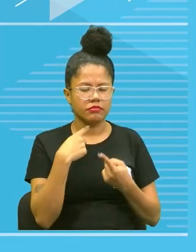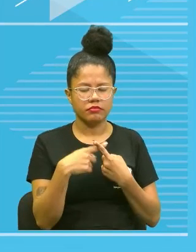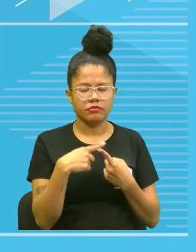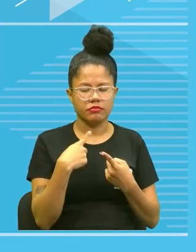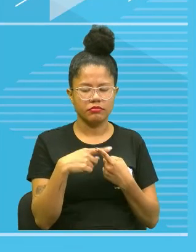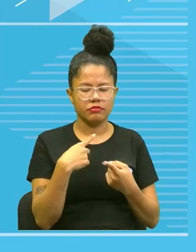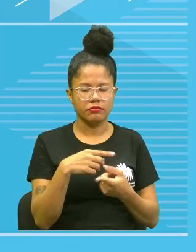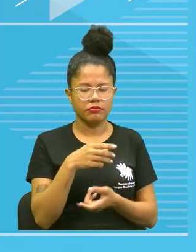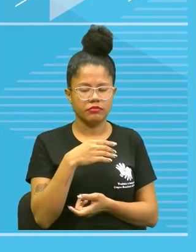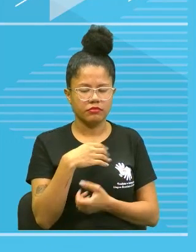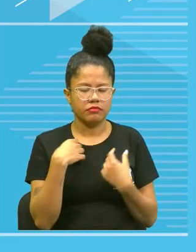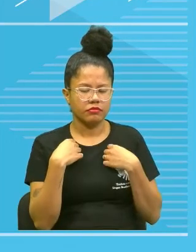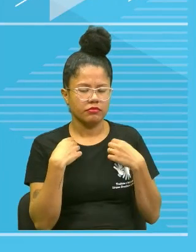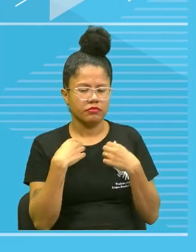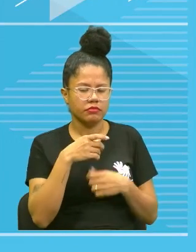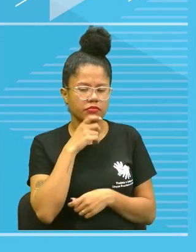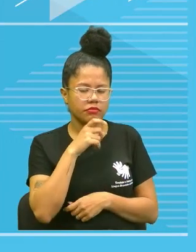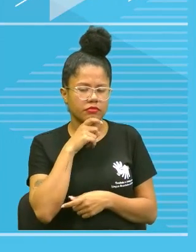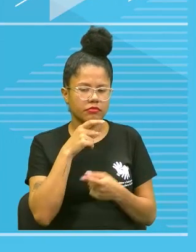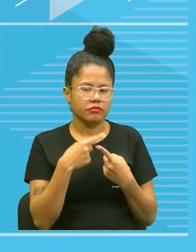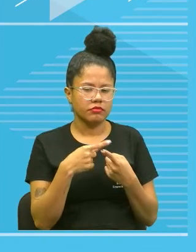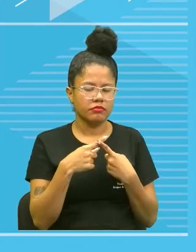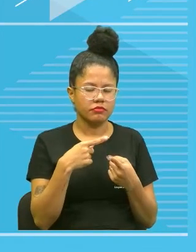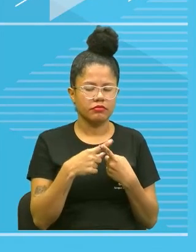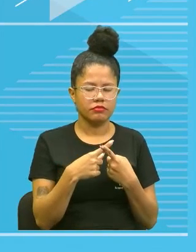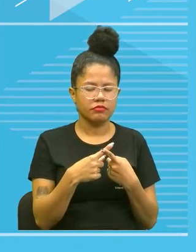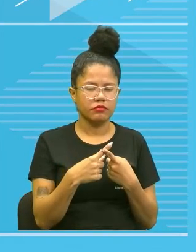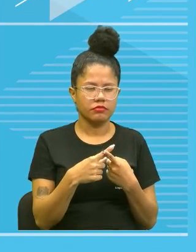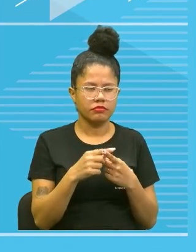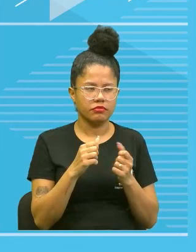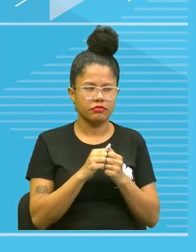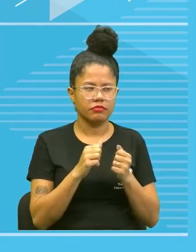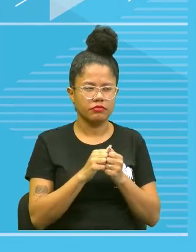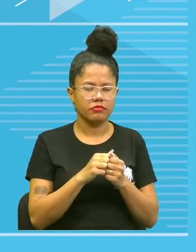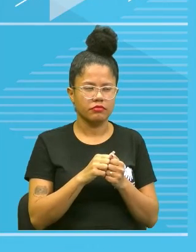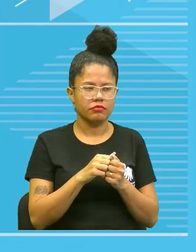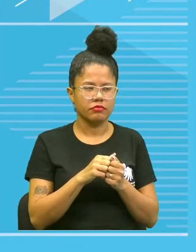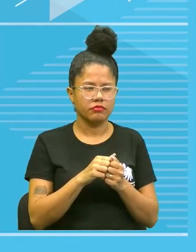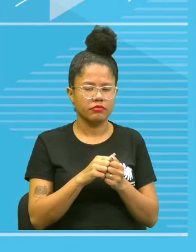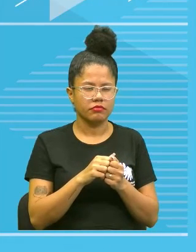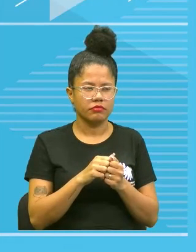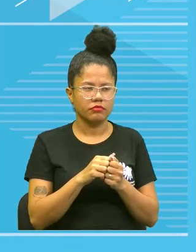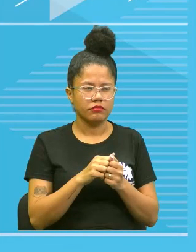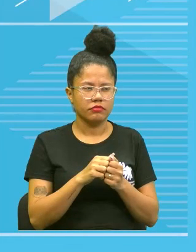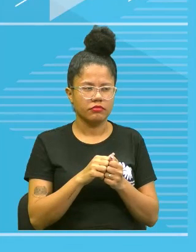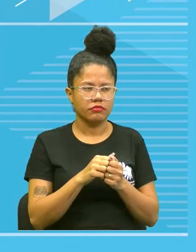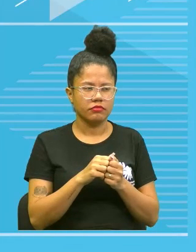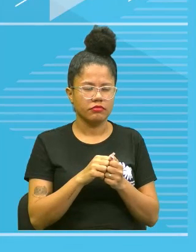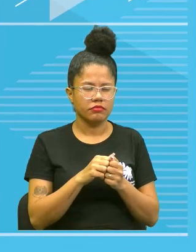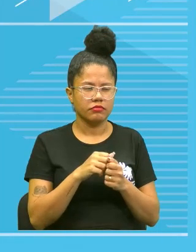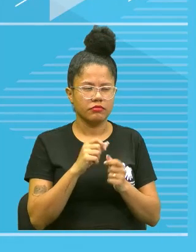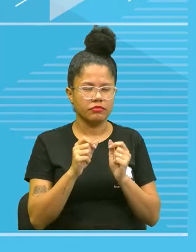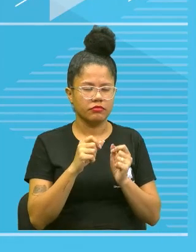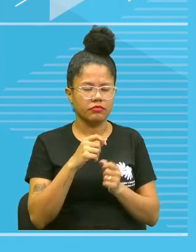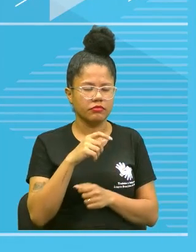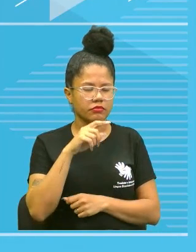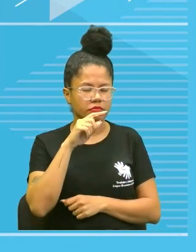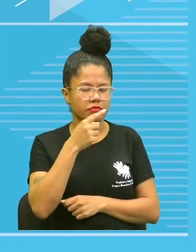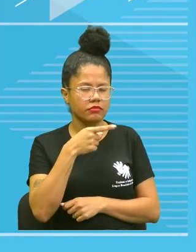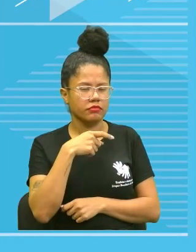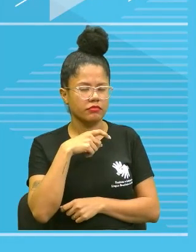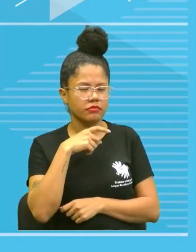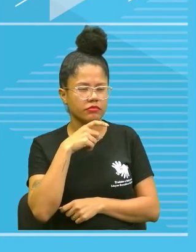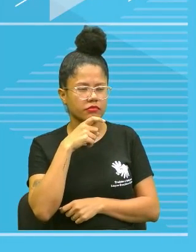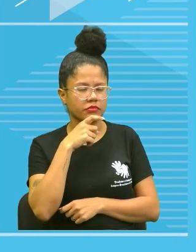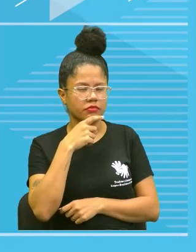você já deve ter visto várias vezes na geladeira, tem uma espécie de serpentina, que é o condensador, que chega lá em cima no capilar. Aí lá